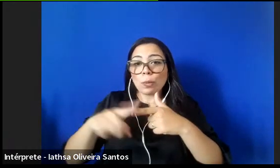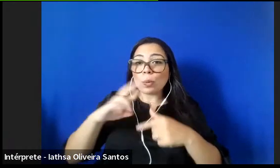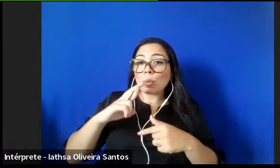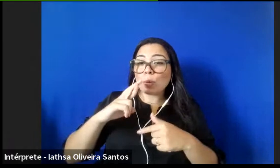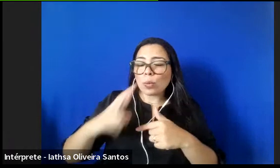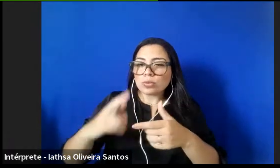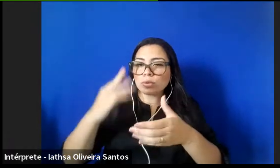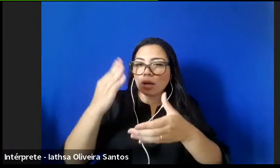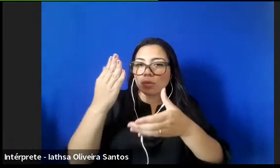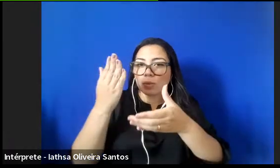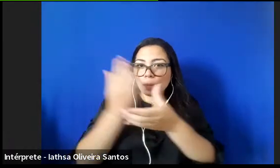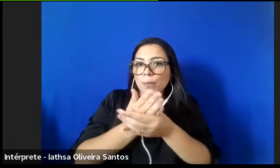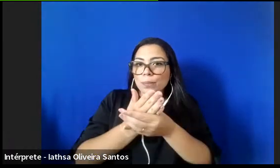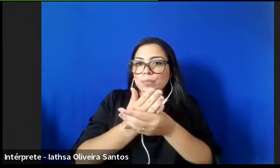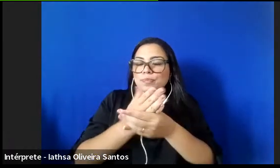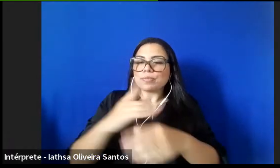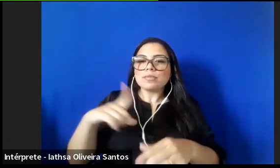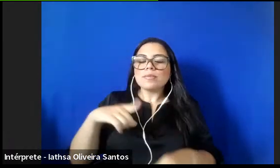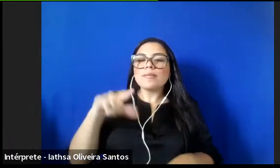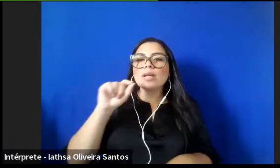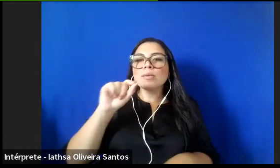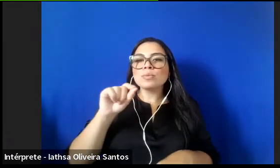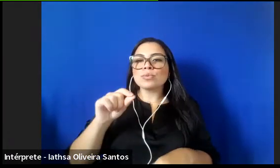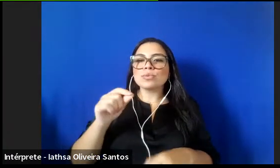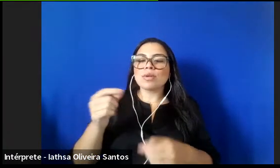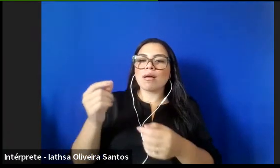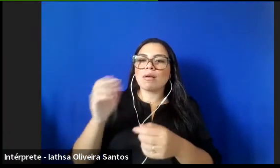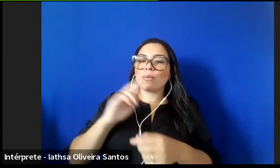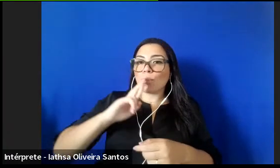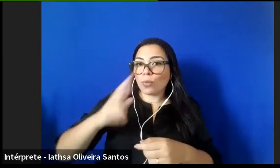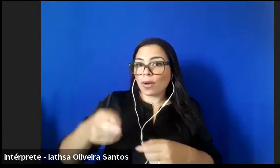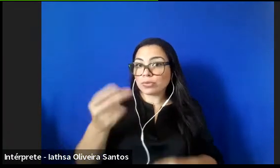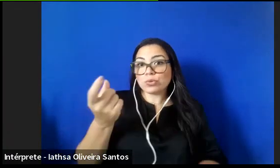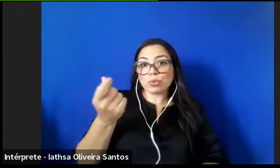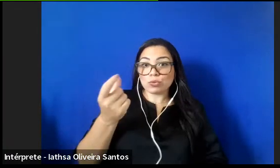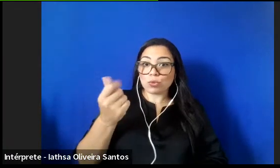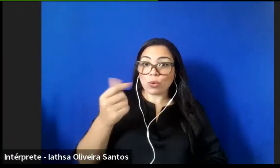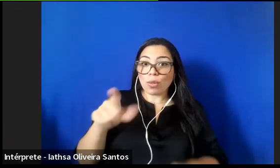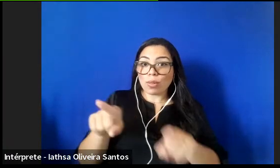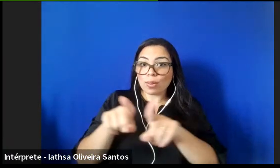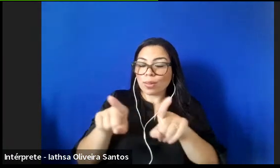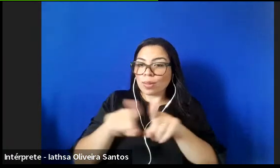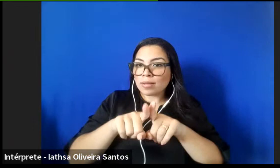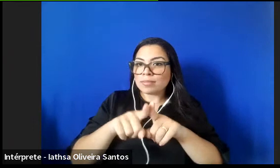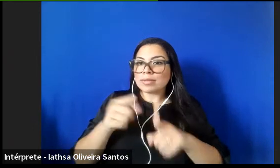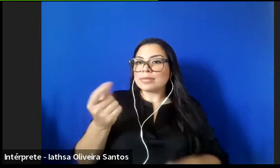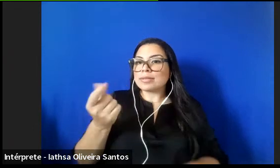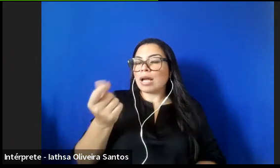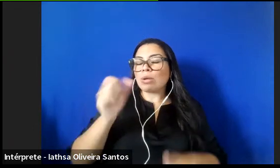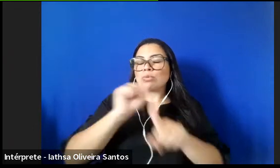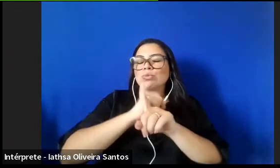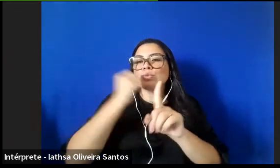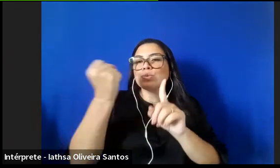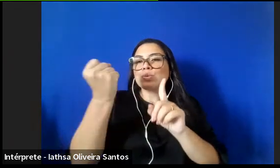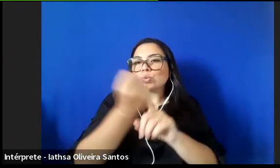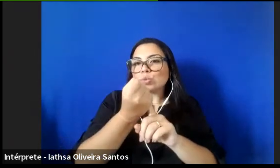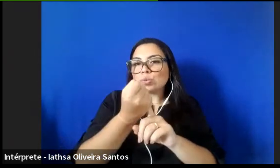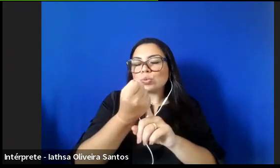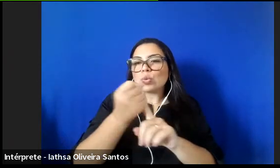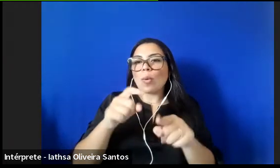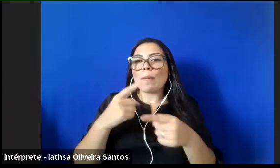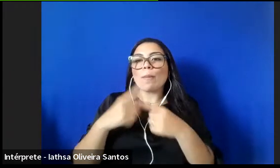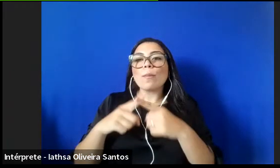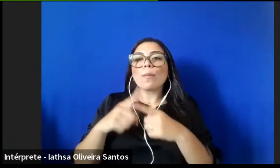processual, nós temos um resultado econômico, né, um resultado que pode se dizer também econômico e social, por conta